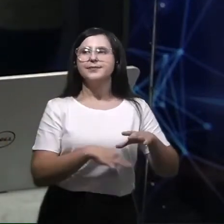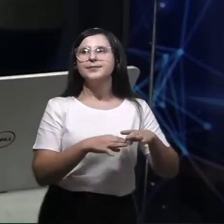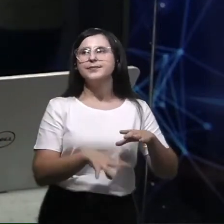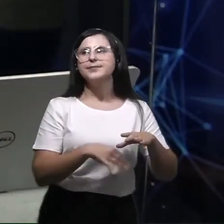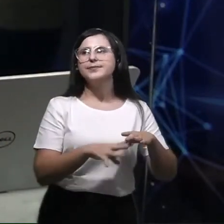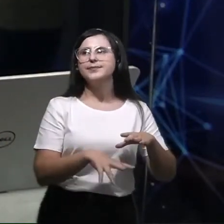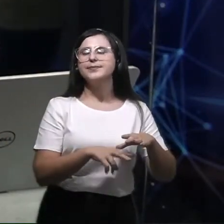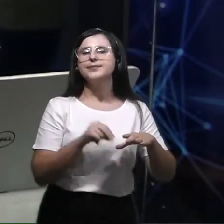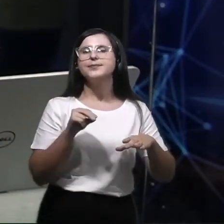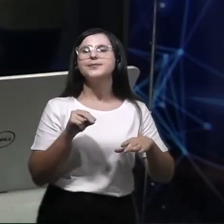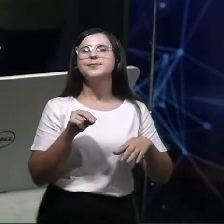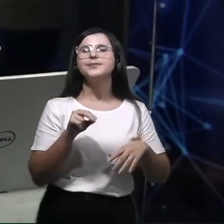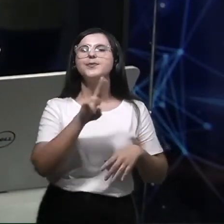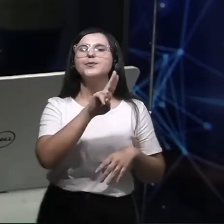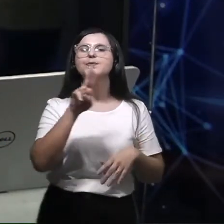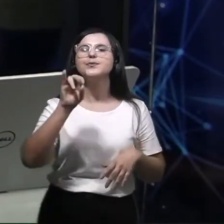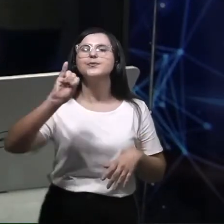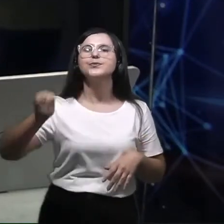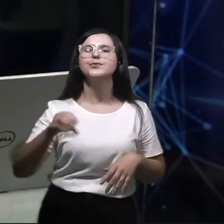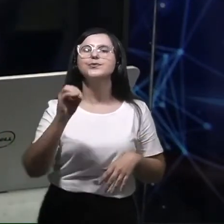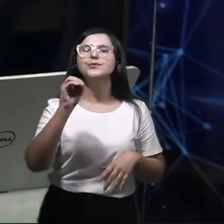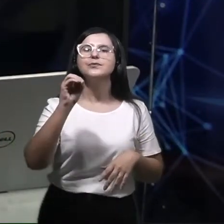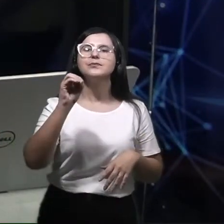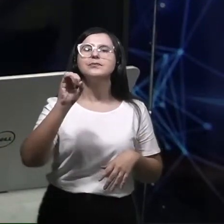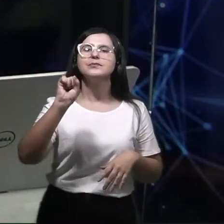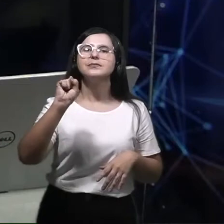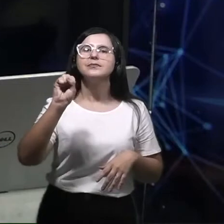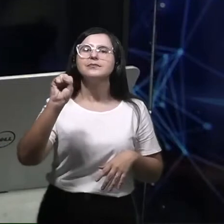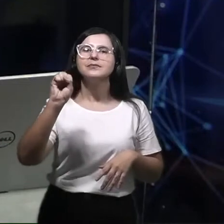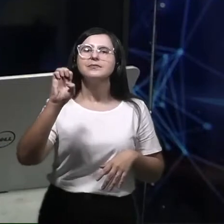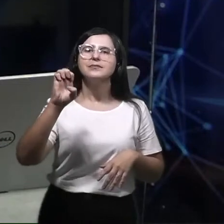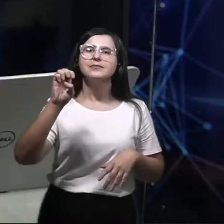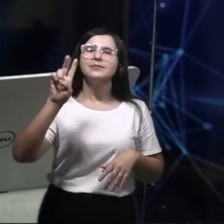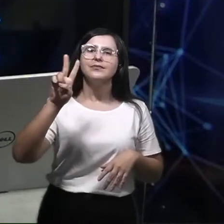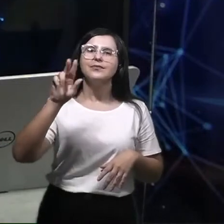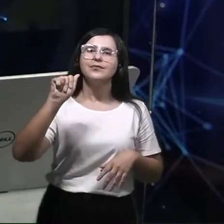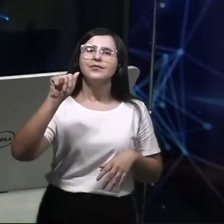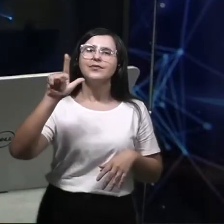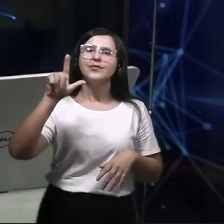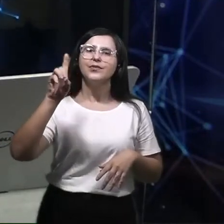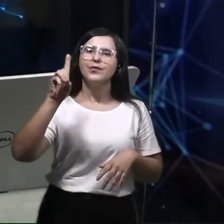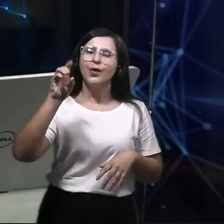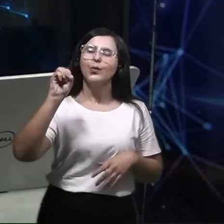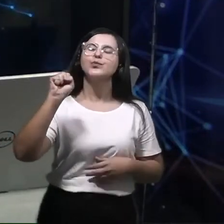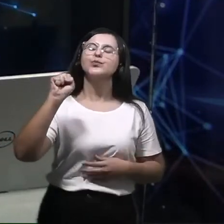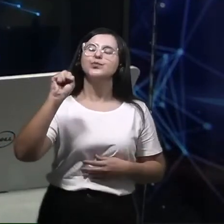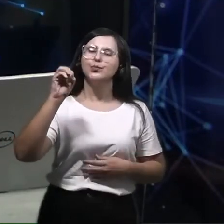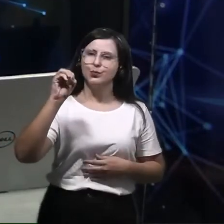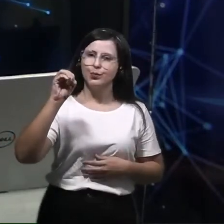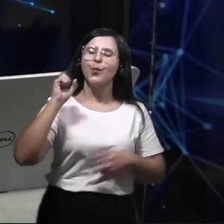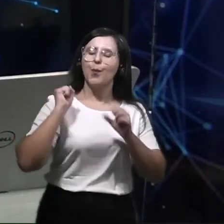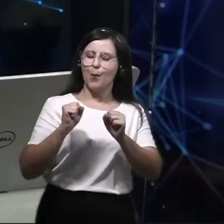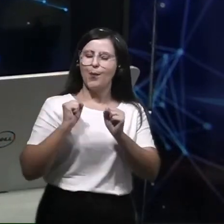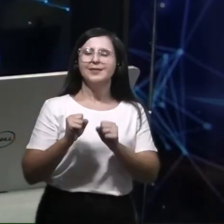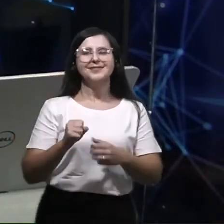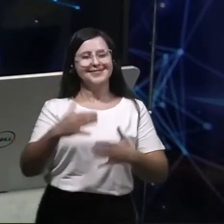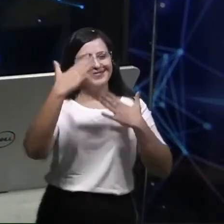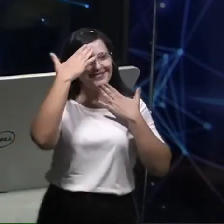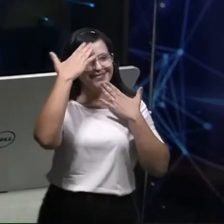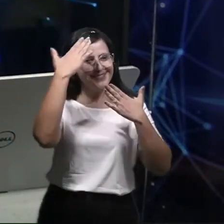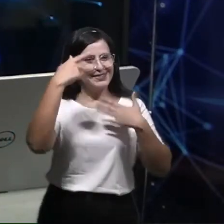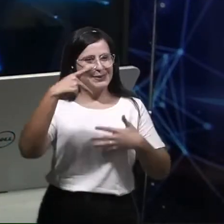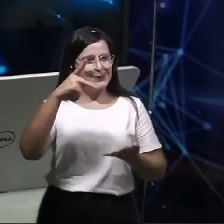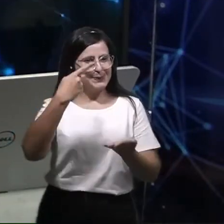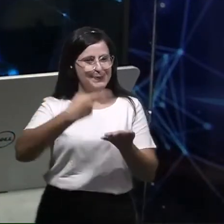O próximo candidato é o candidato Josevaldo Cowboy. O senhor dispõe do tempo de 1 minuto e 30 segundos, também lhe agradecendo aqui pela